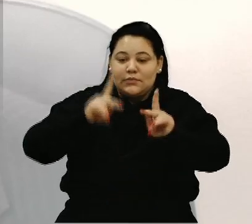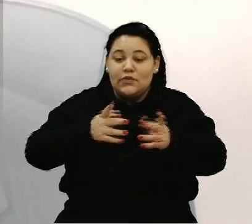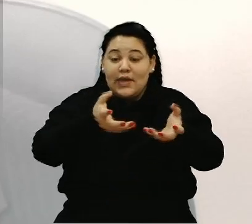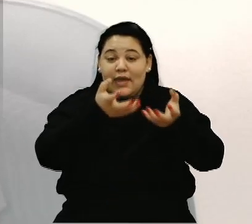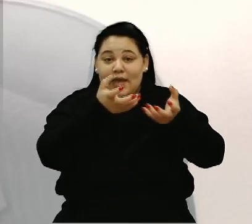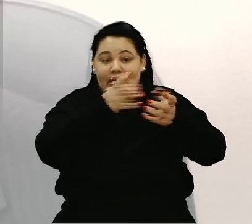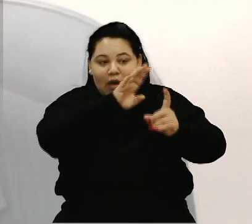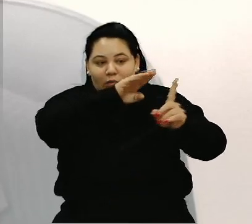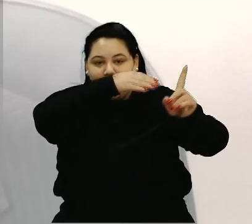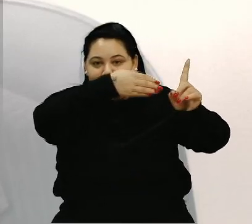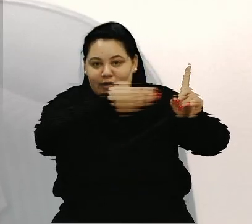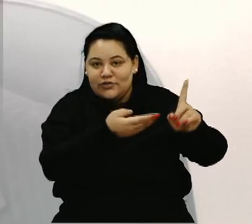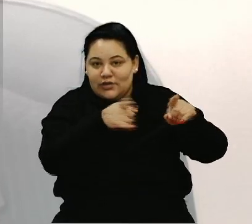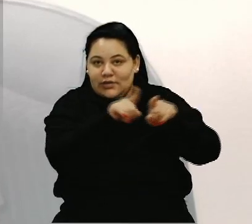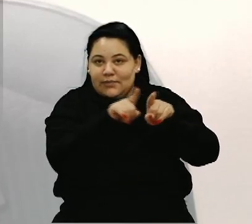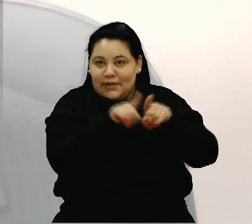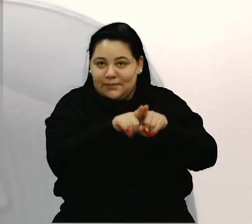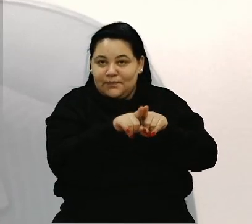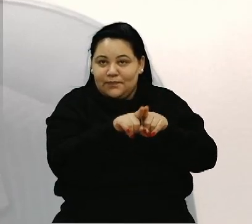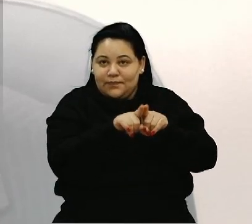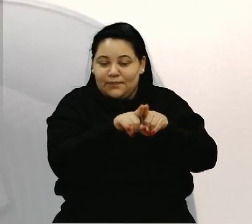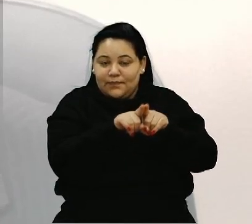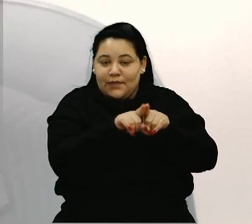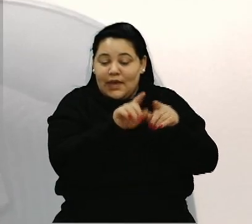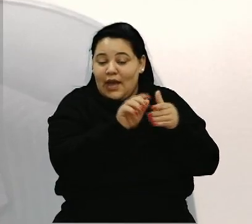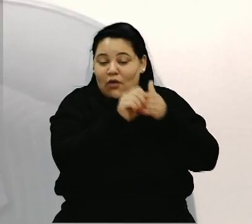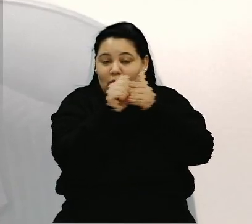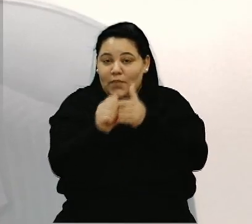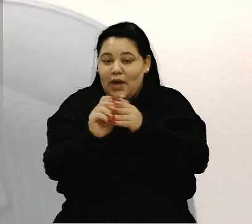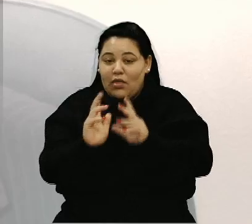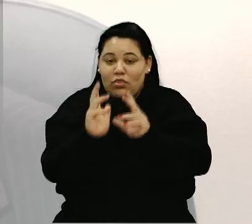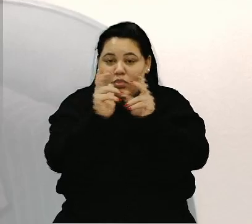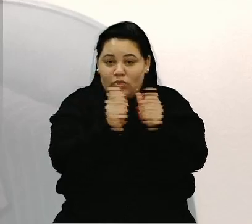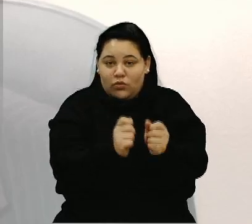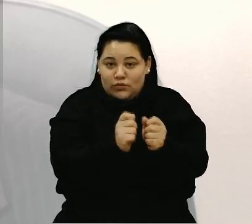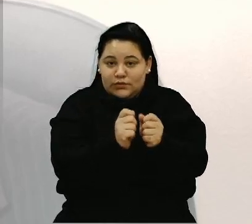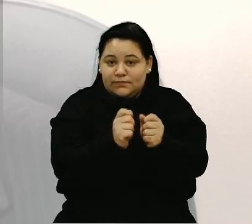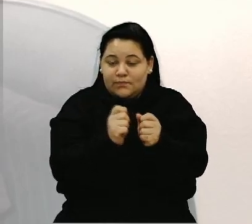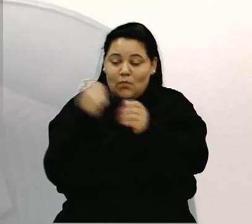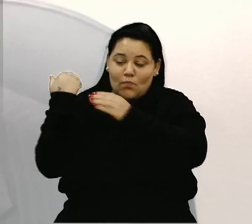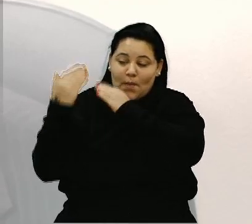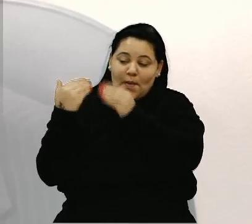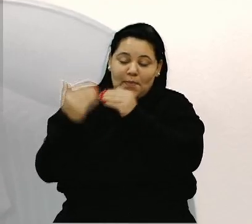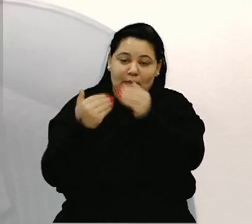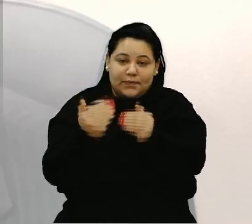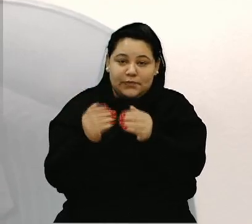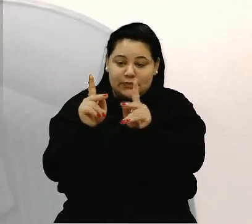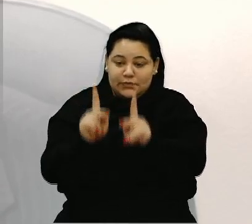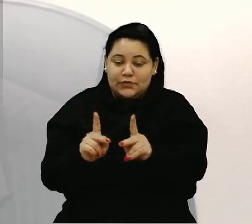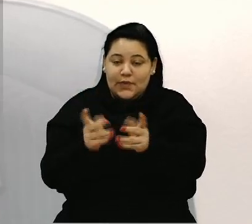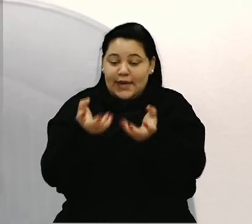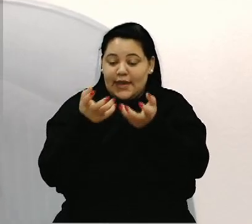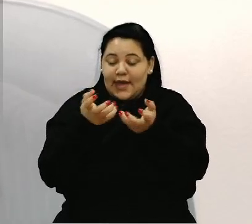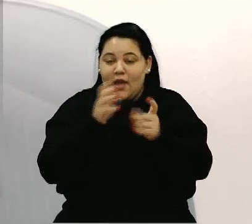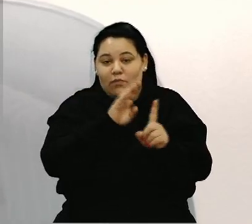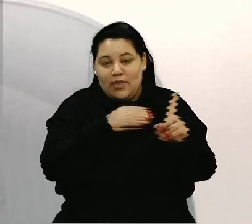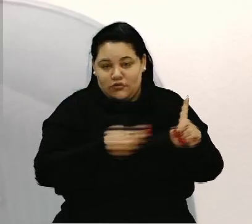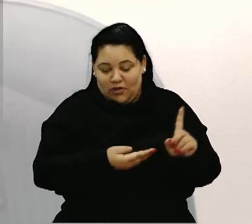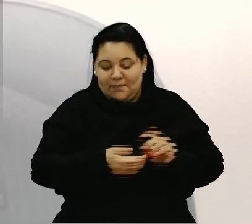a subscrição de 1/3 dos membros da Câmara Municipal e acompanhamento de circunstanciada biografia da pessoa que se deseja